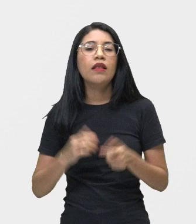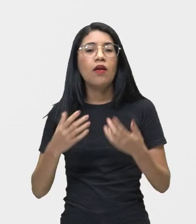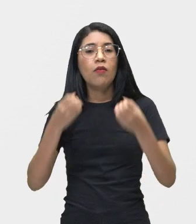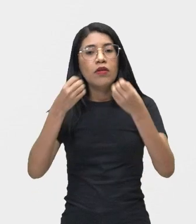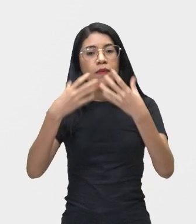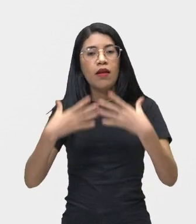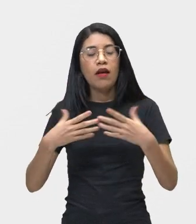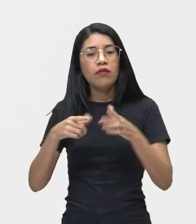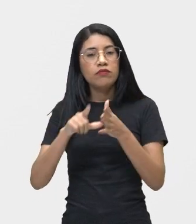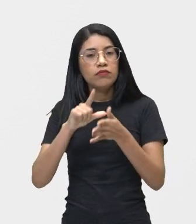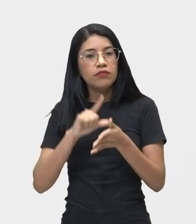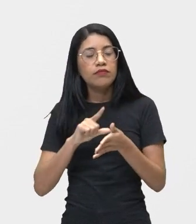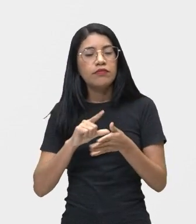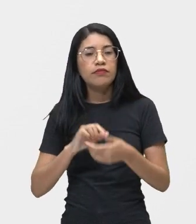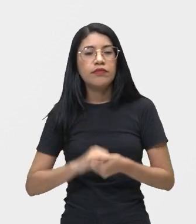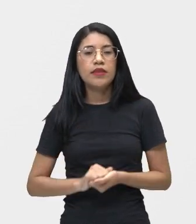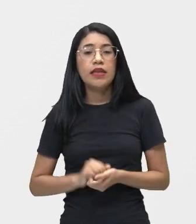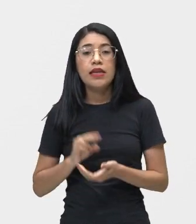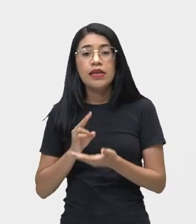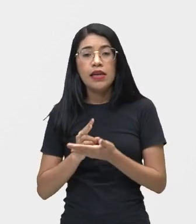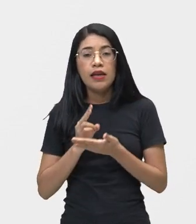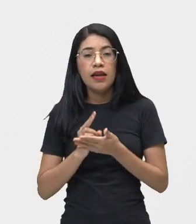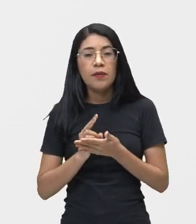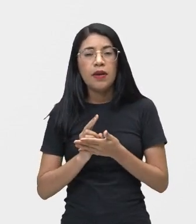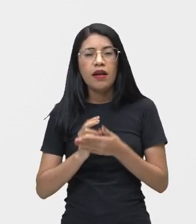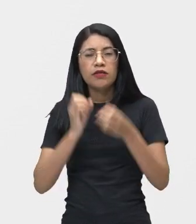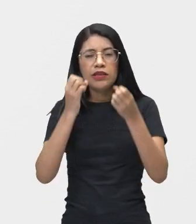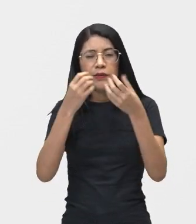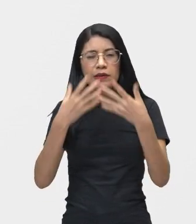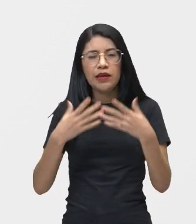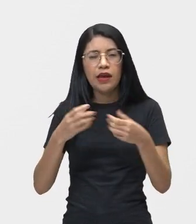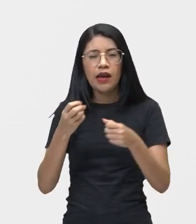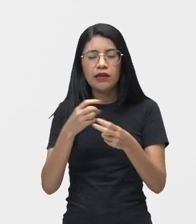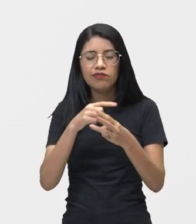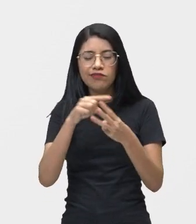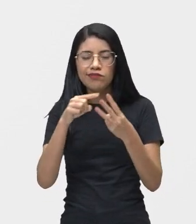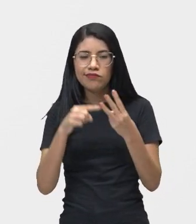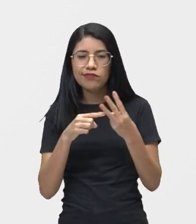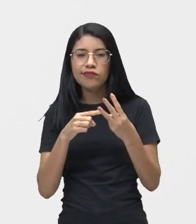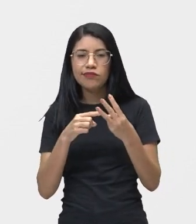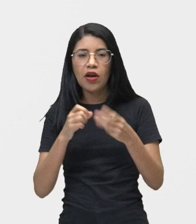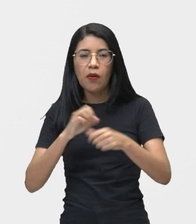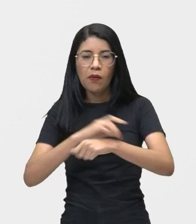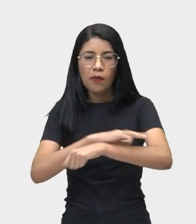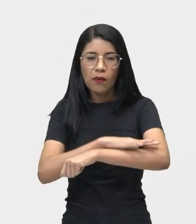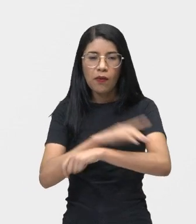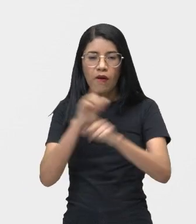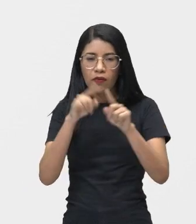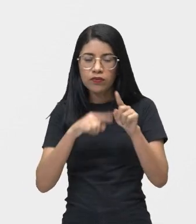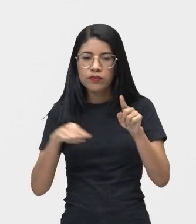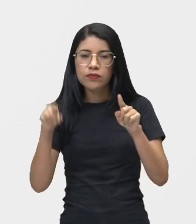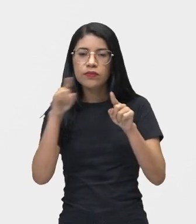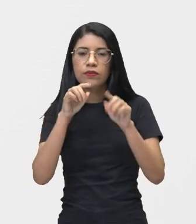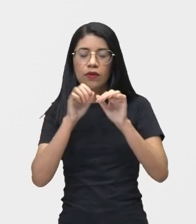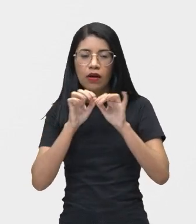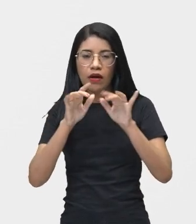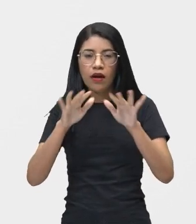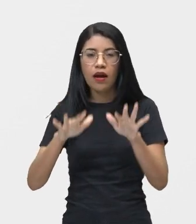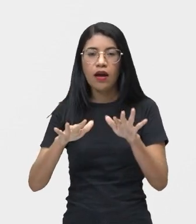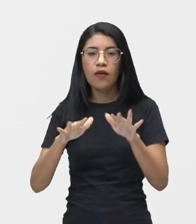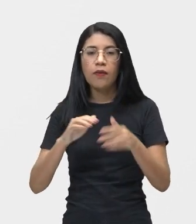para vocês, olha só, sempre que falamos aí condução, convecção e irradiação, vamos